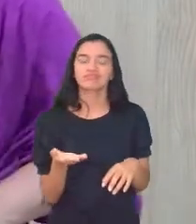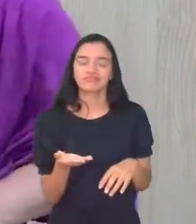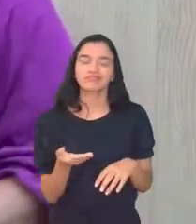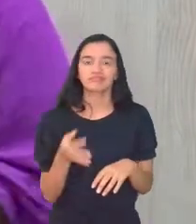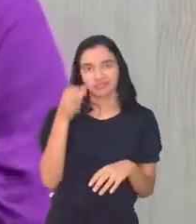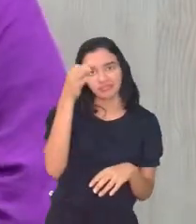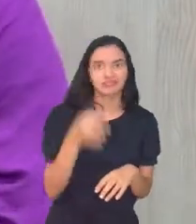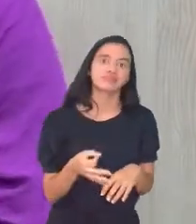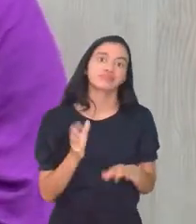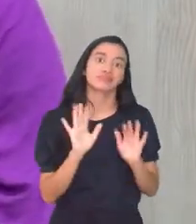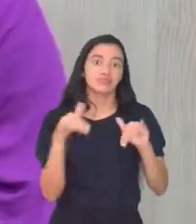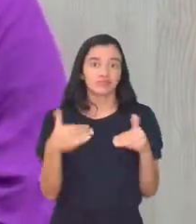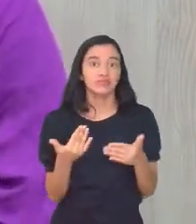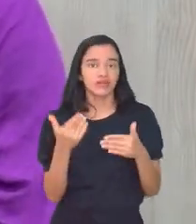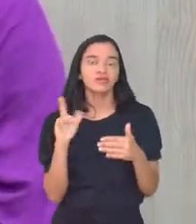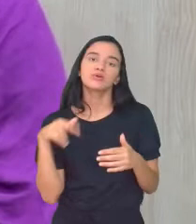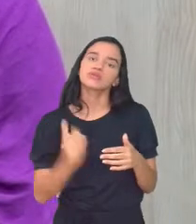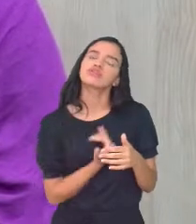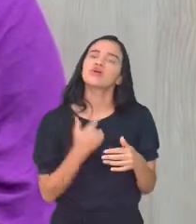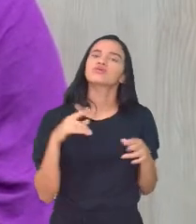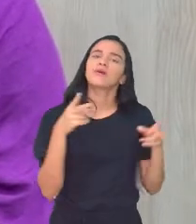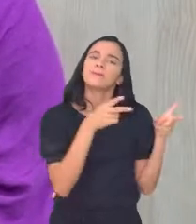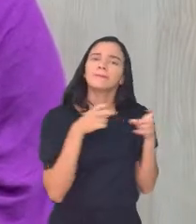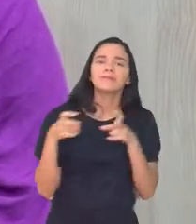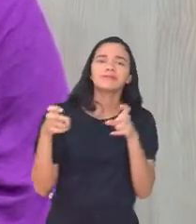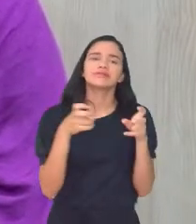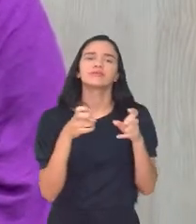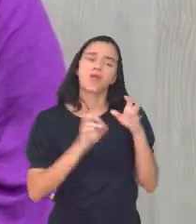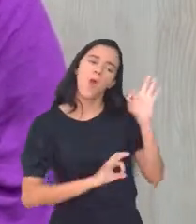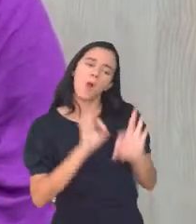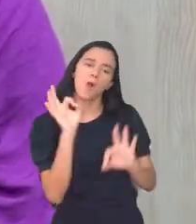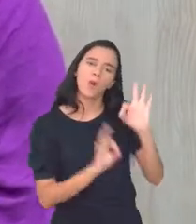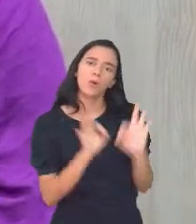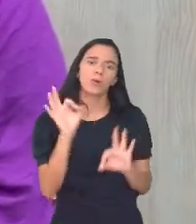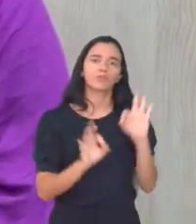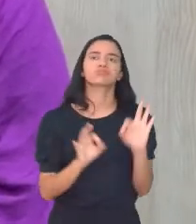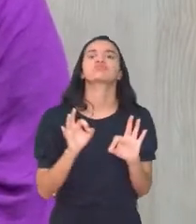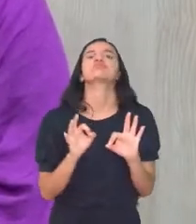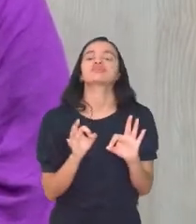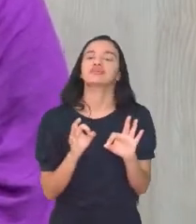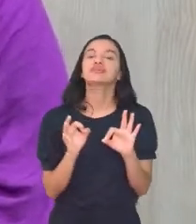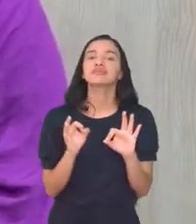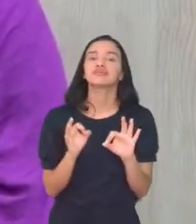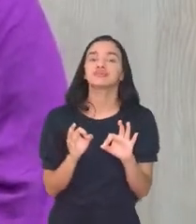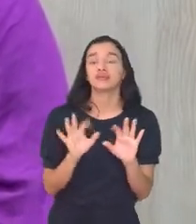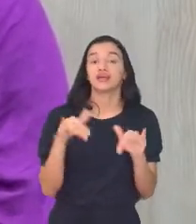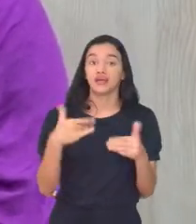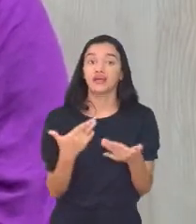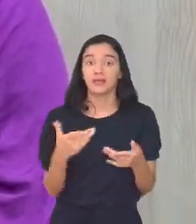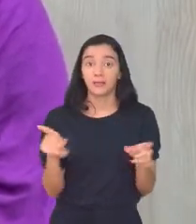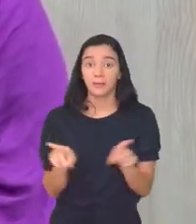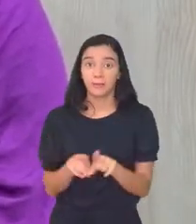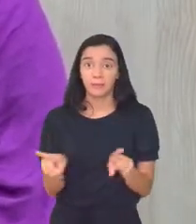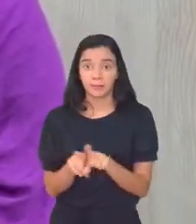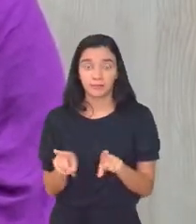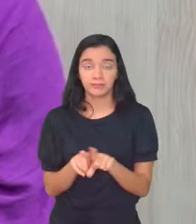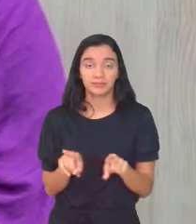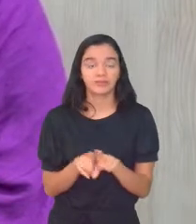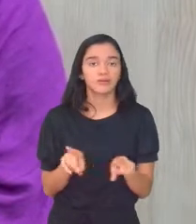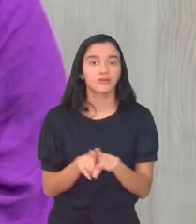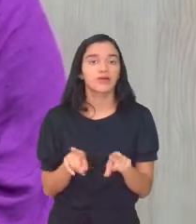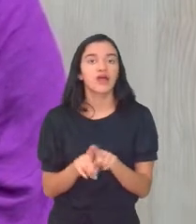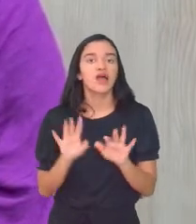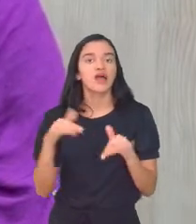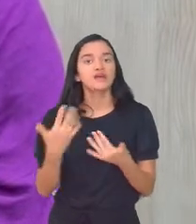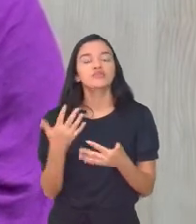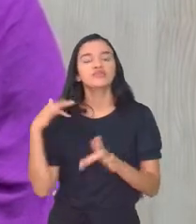Exatamente. Então, a gente vai perceber a ornamentação da casa, a arrumação da casa, trazendo aí aspectos